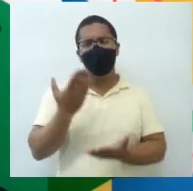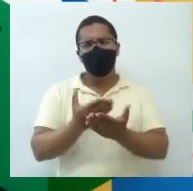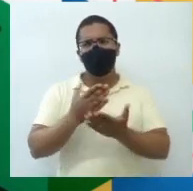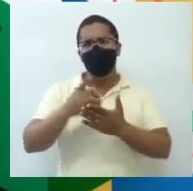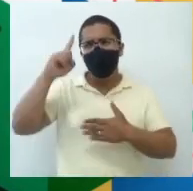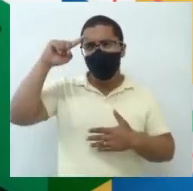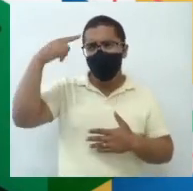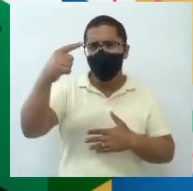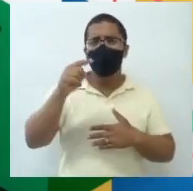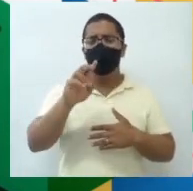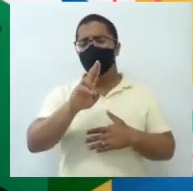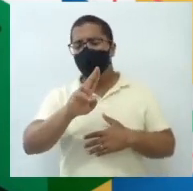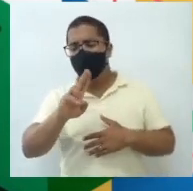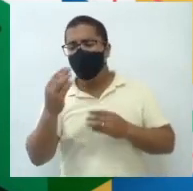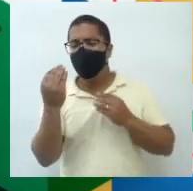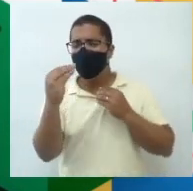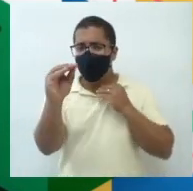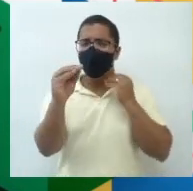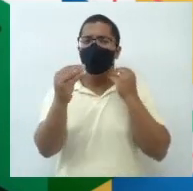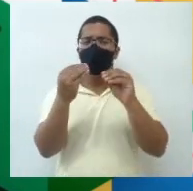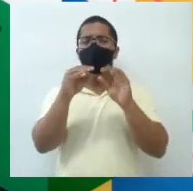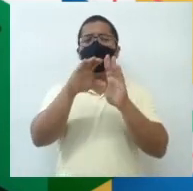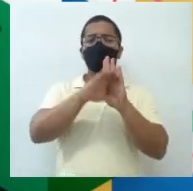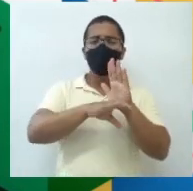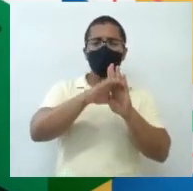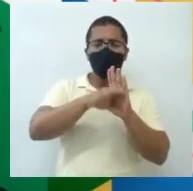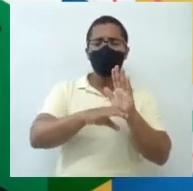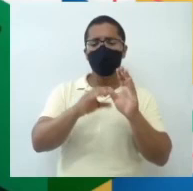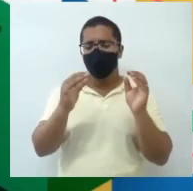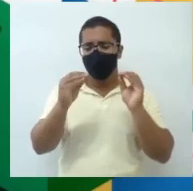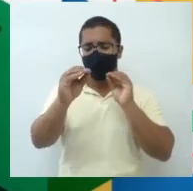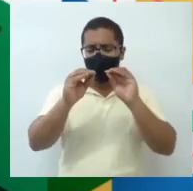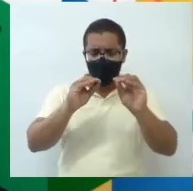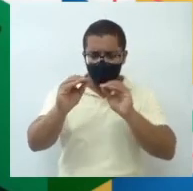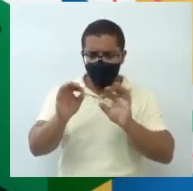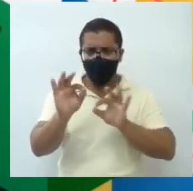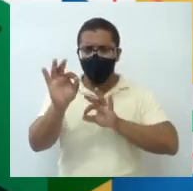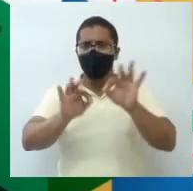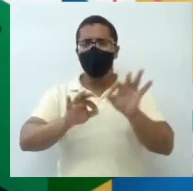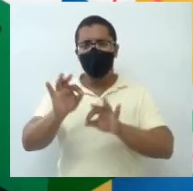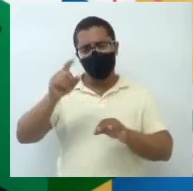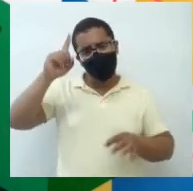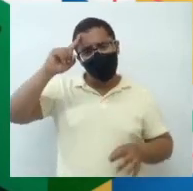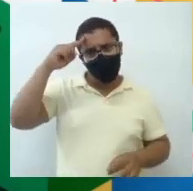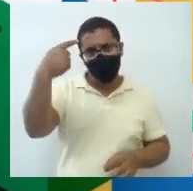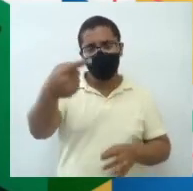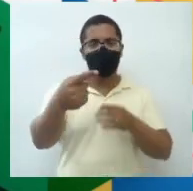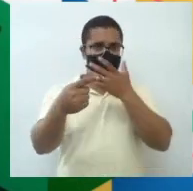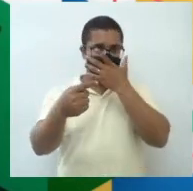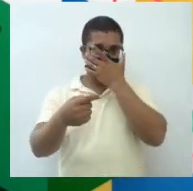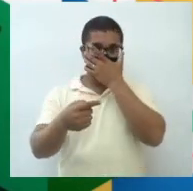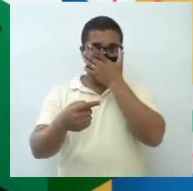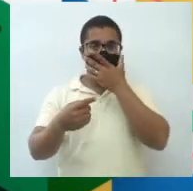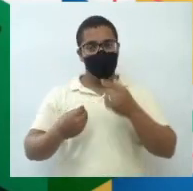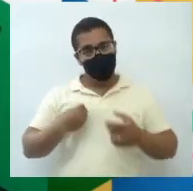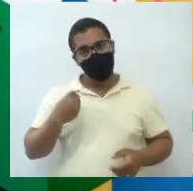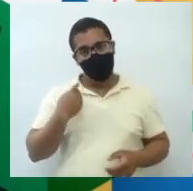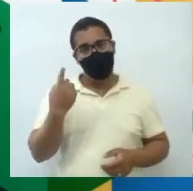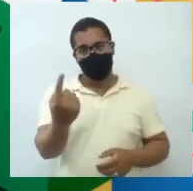vamos colocar nomes vamos elaborar conceitos aquilo que é o dia a dia nosso Então veja só